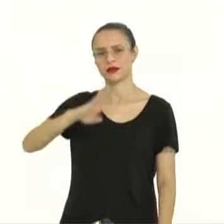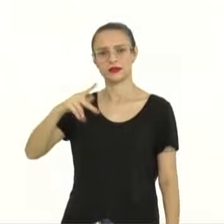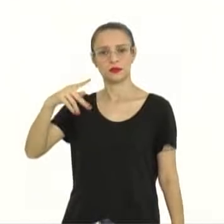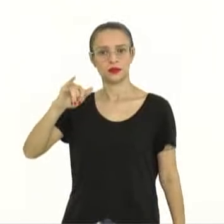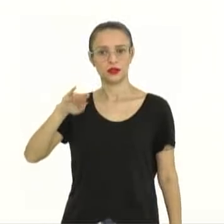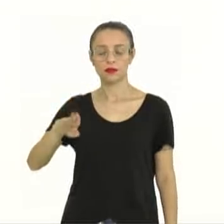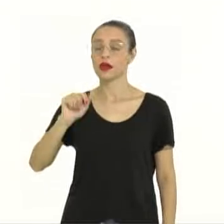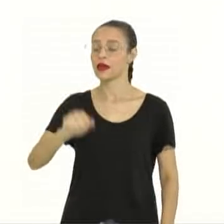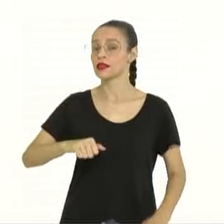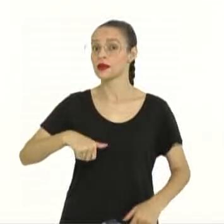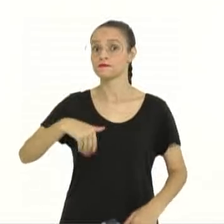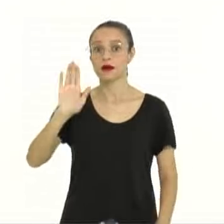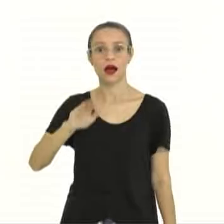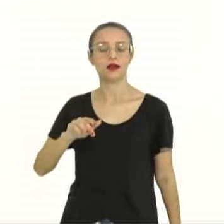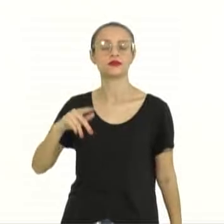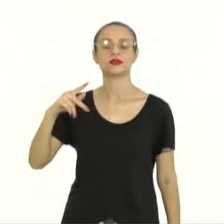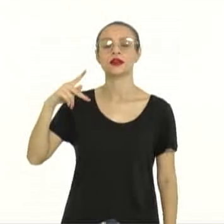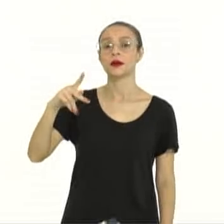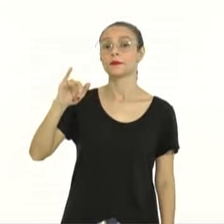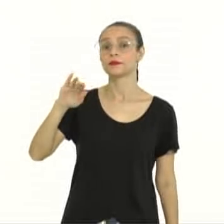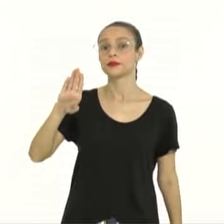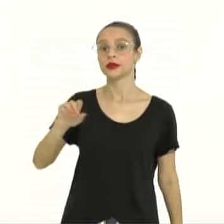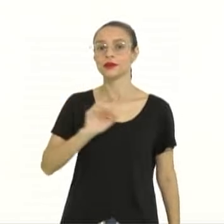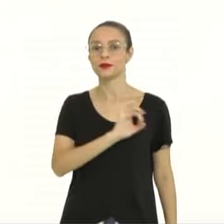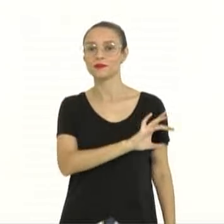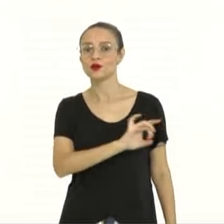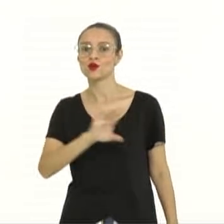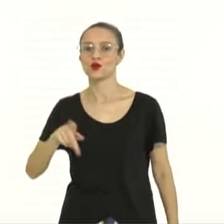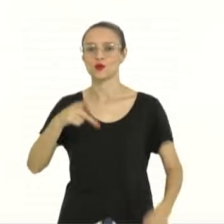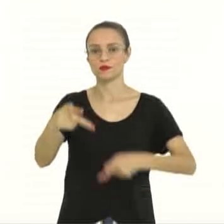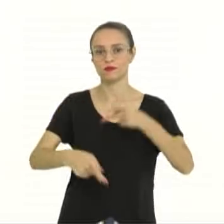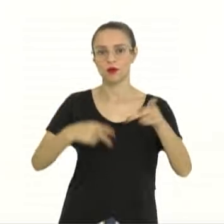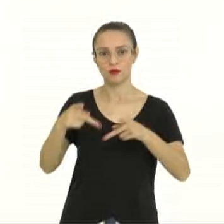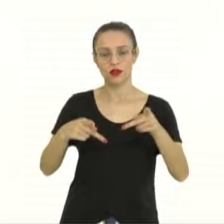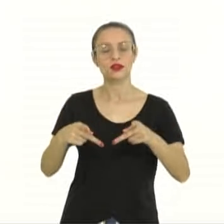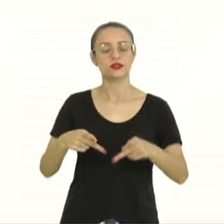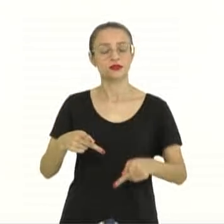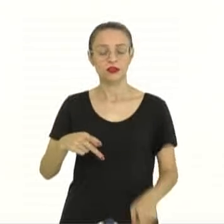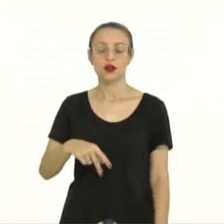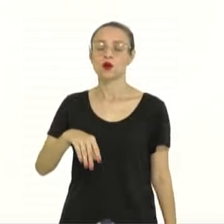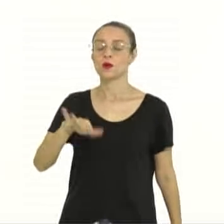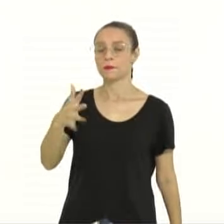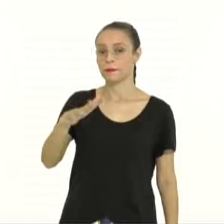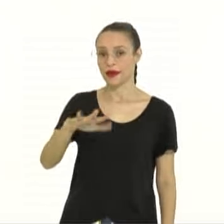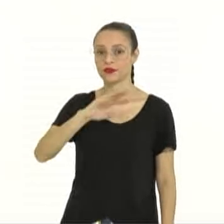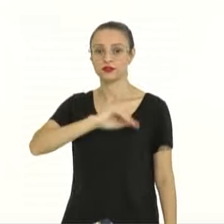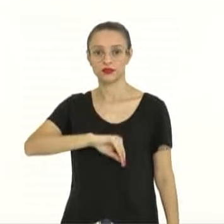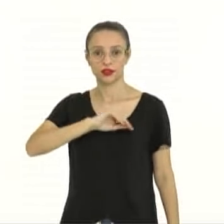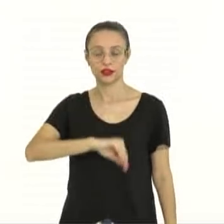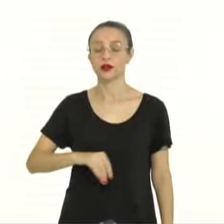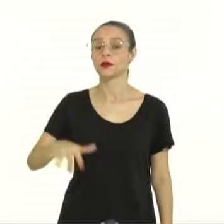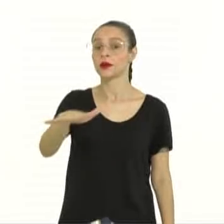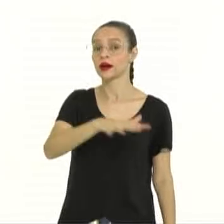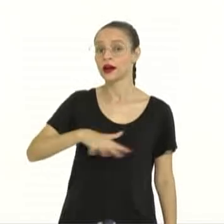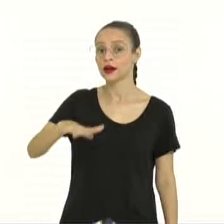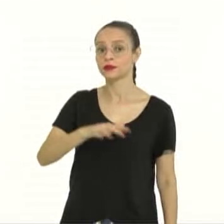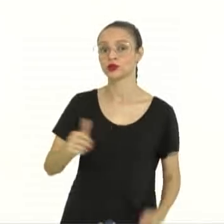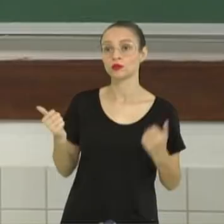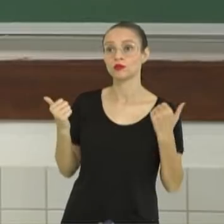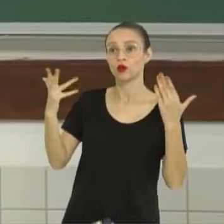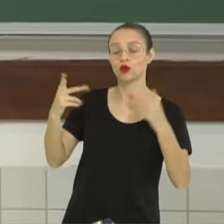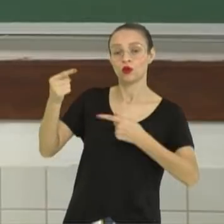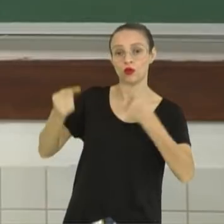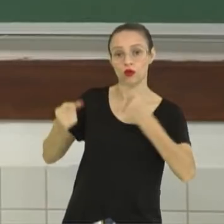melhor performance no PIB per capita, que é aquele por habitante, na média salarial. No âmbito da política externa, então,